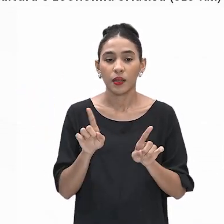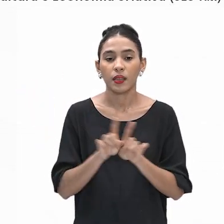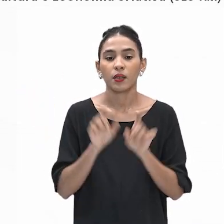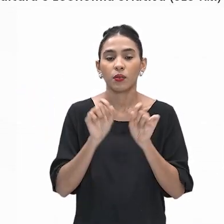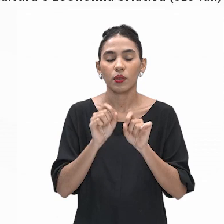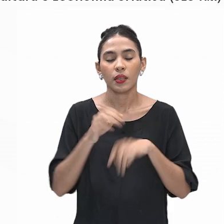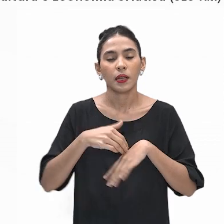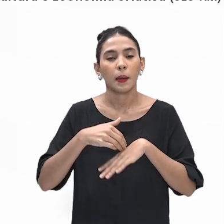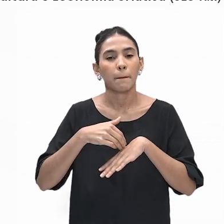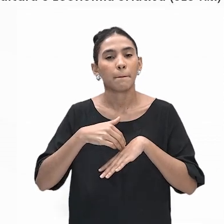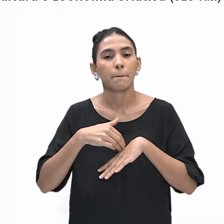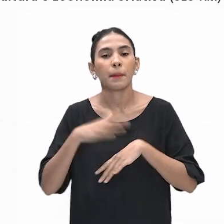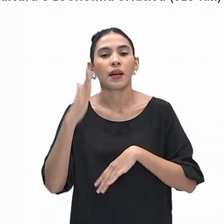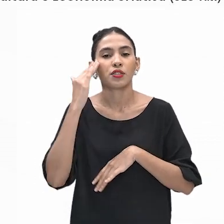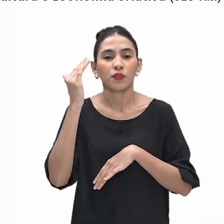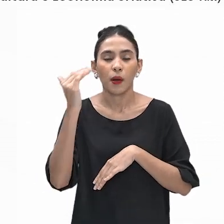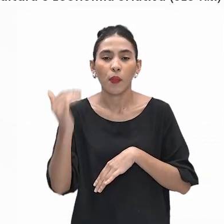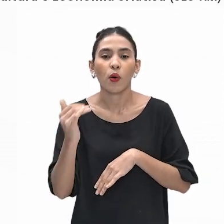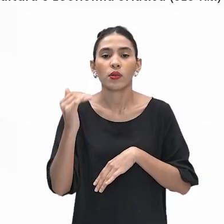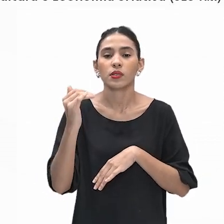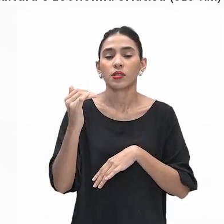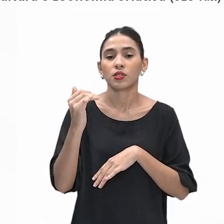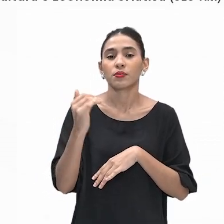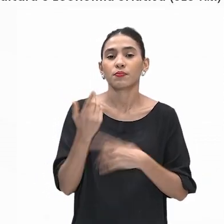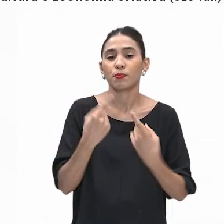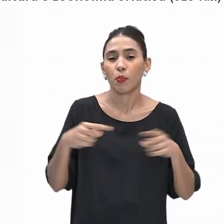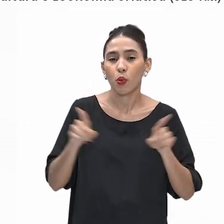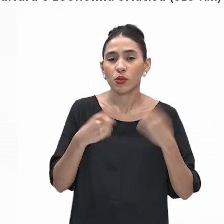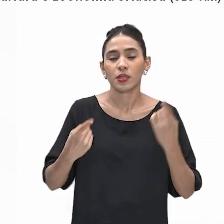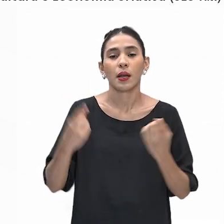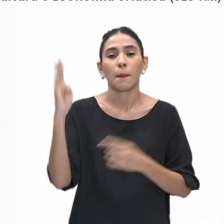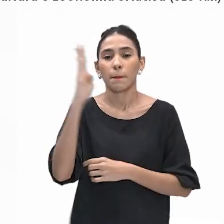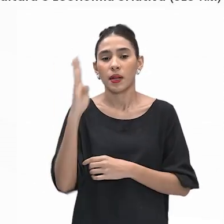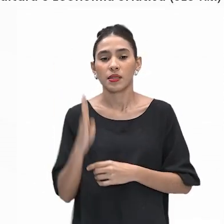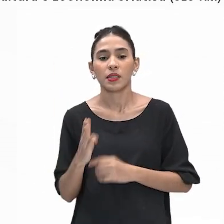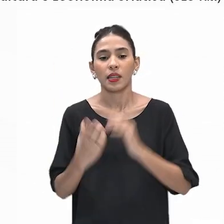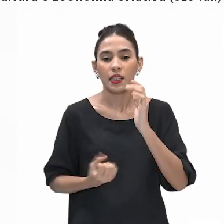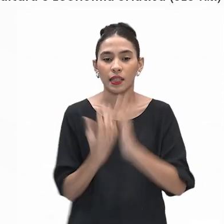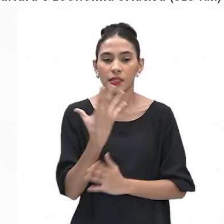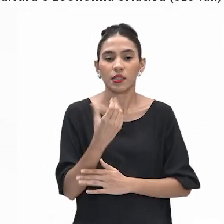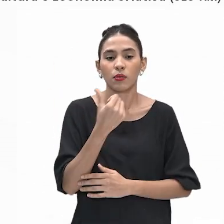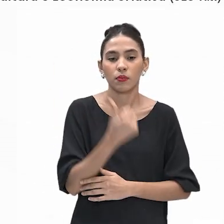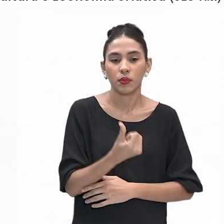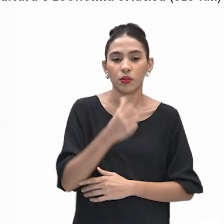mais atuantes orquestras brasileiras. Sua criação em setembro de